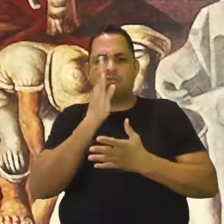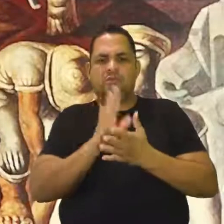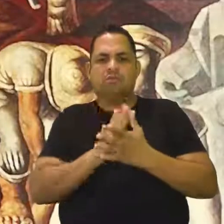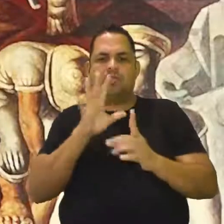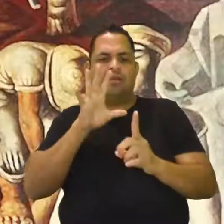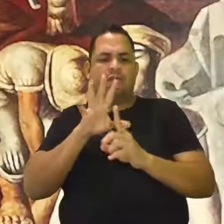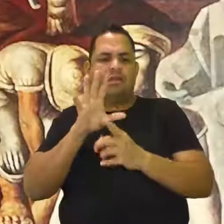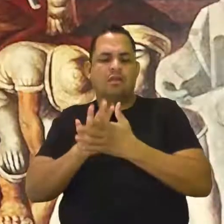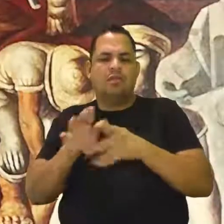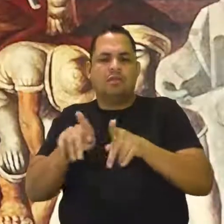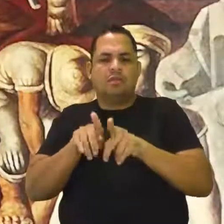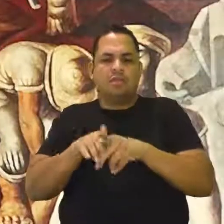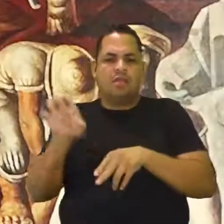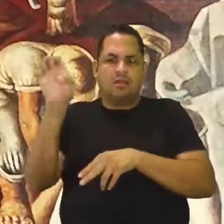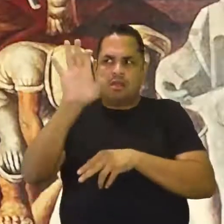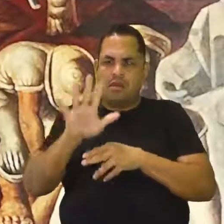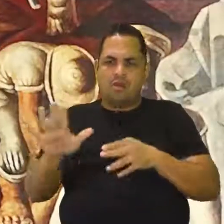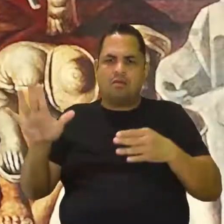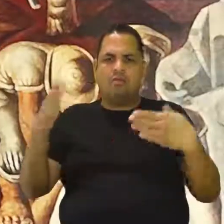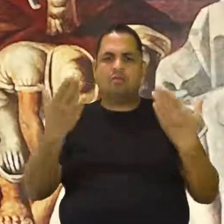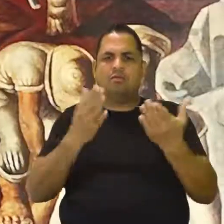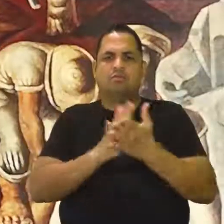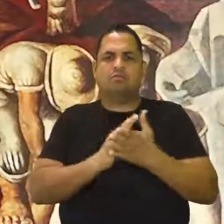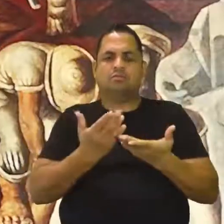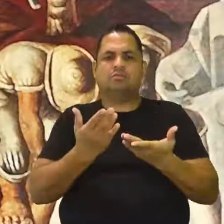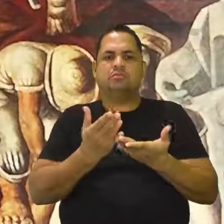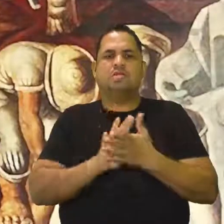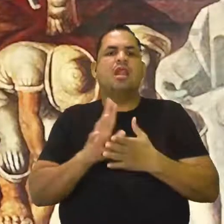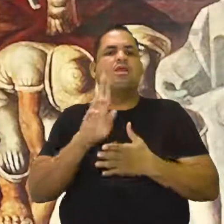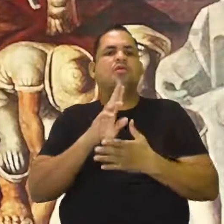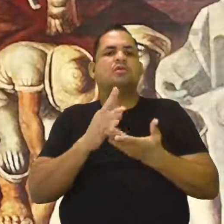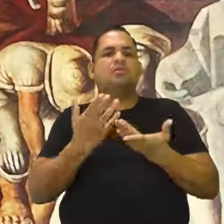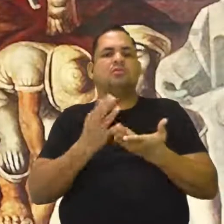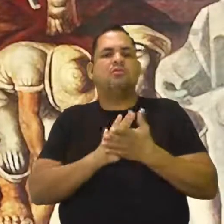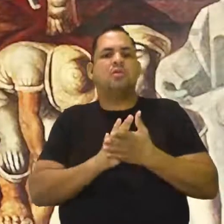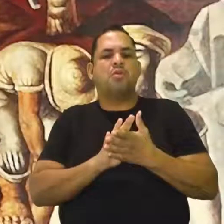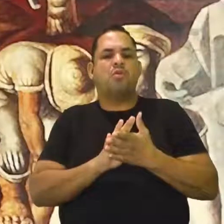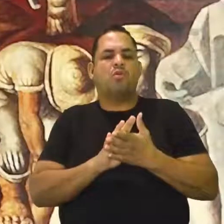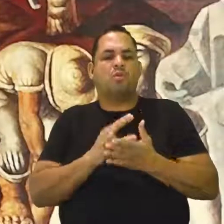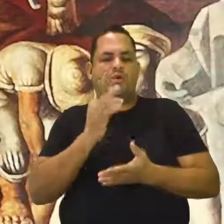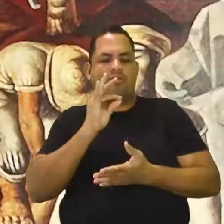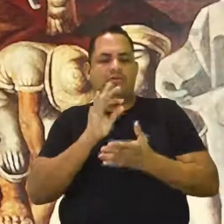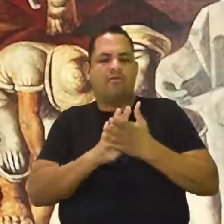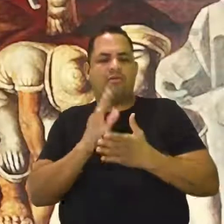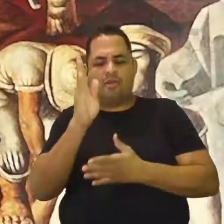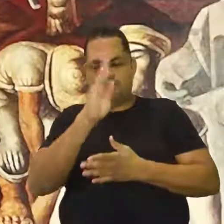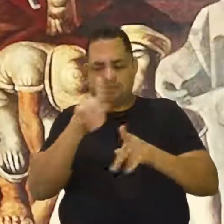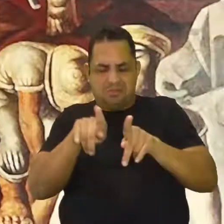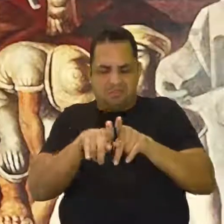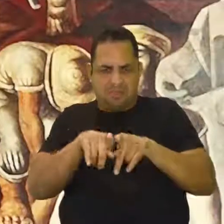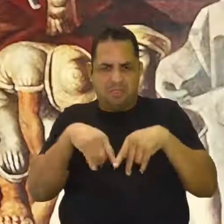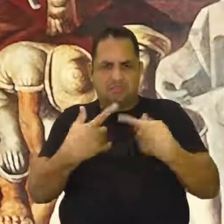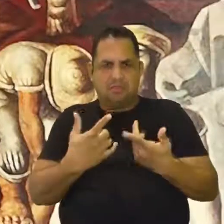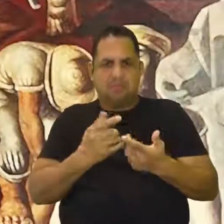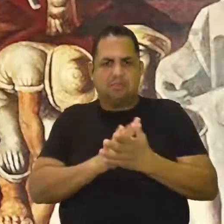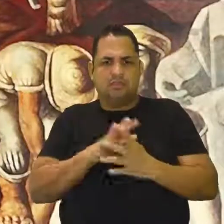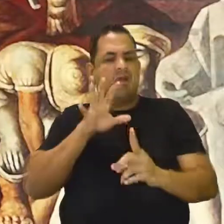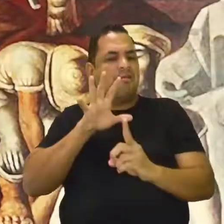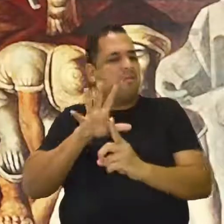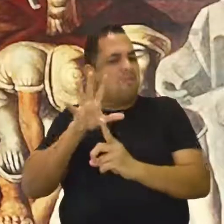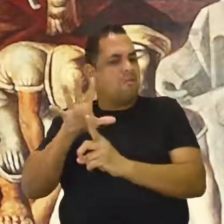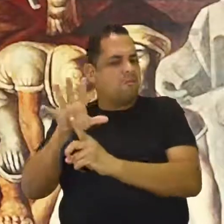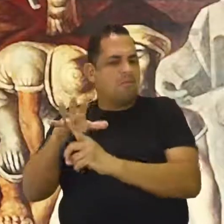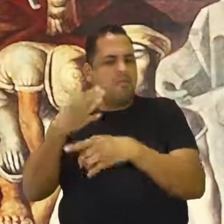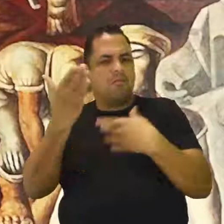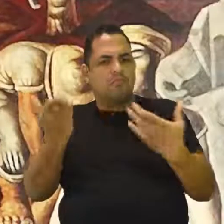afeta a Europa também, a crise de 29, que era grande consumidora do café brasileiro. Então, isso vai fazer com